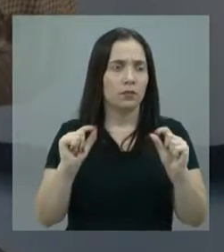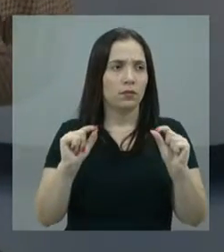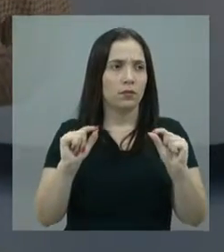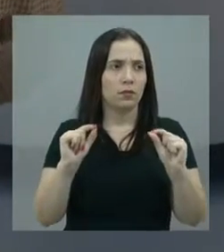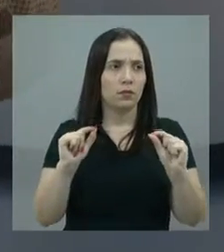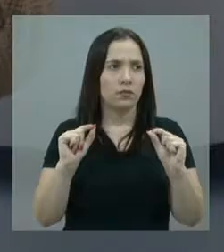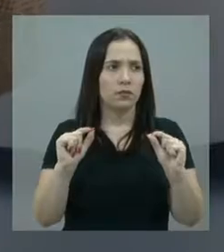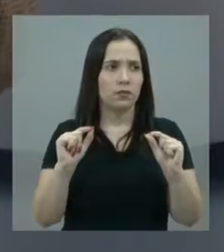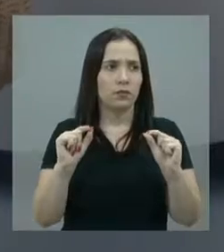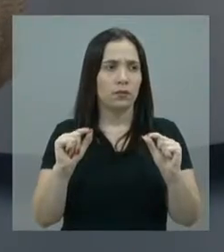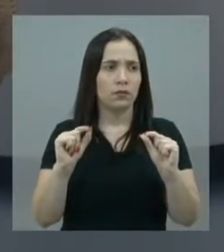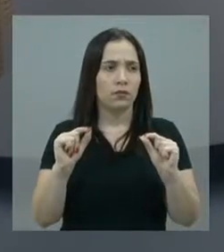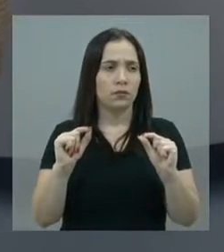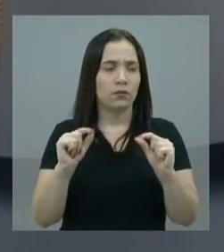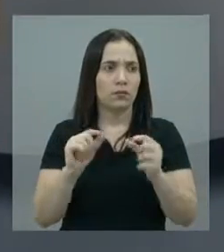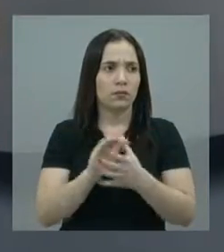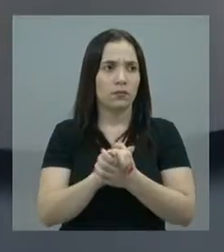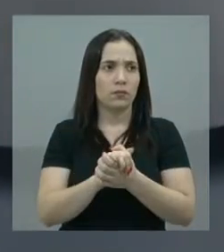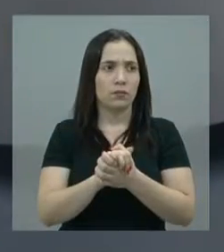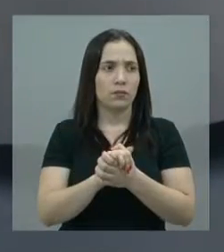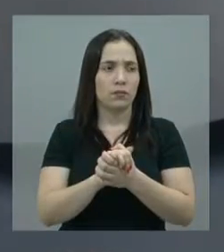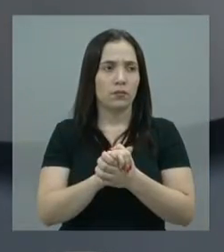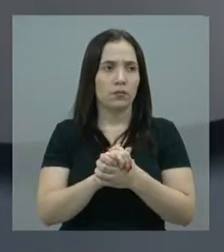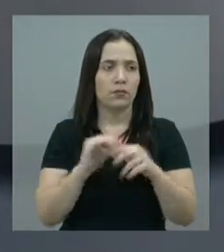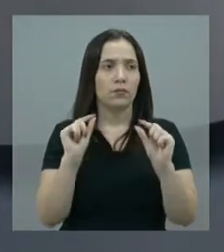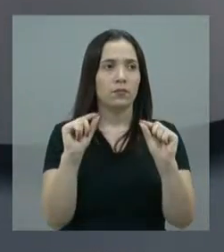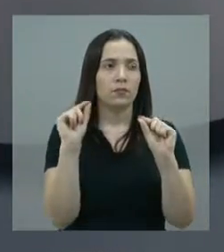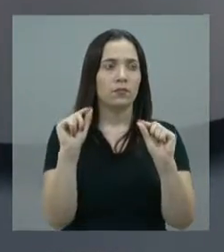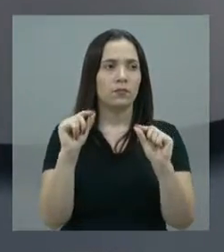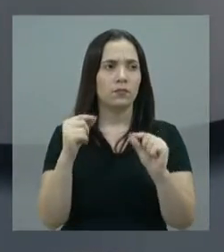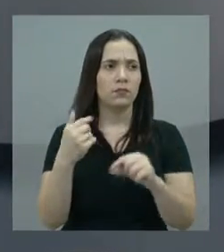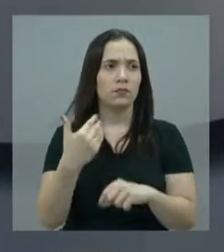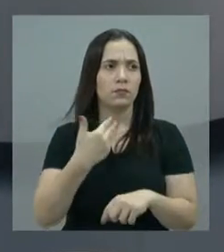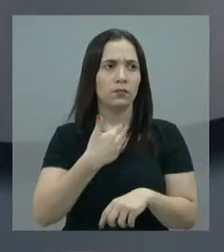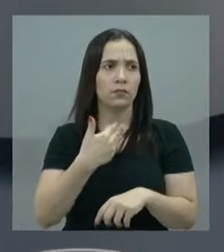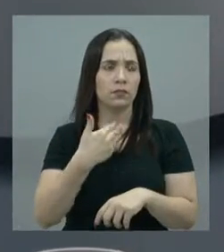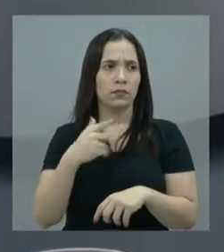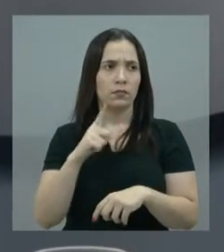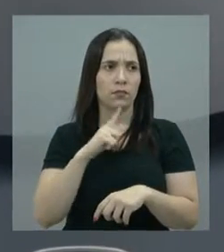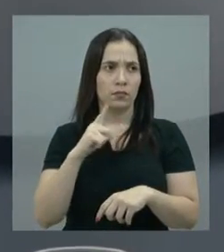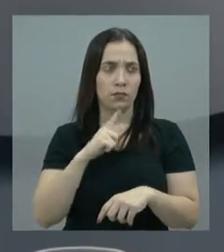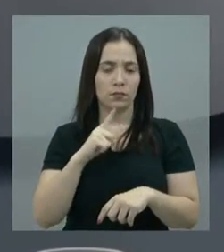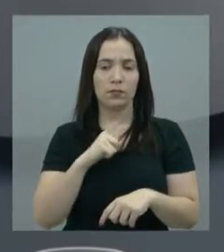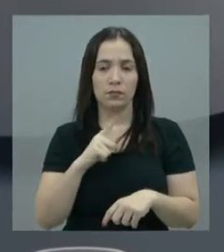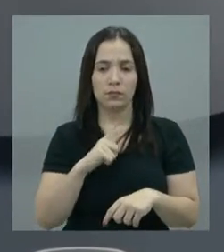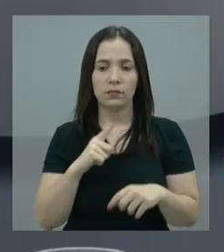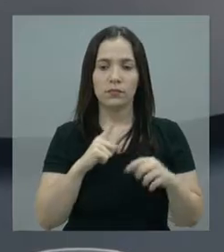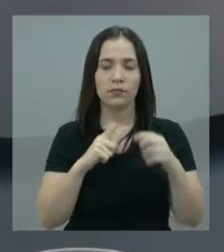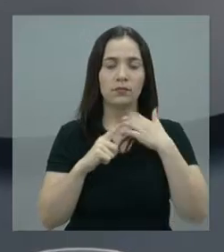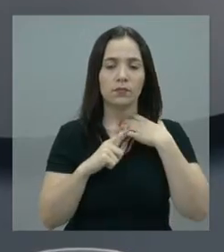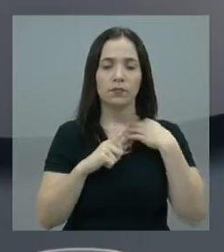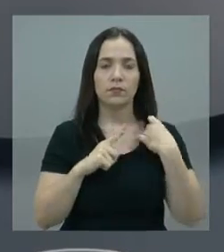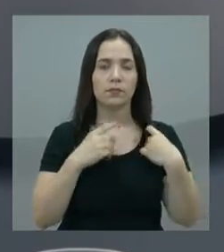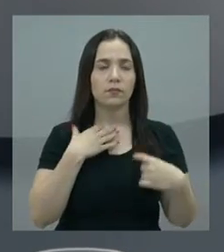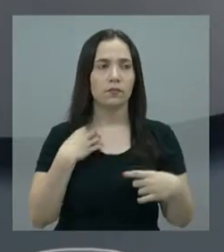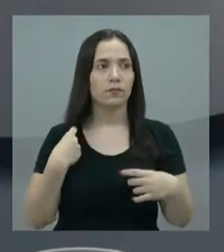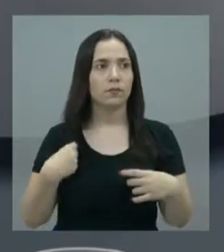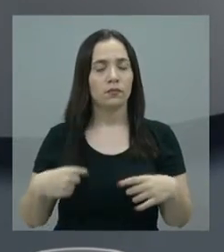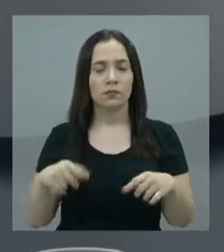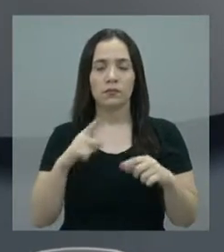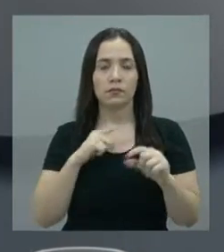do sistema educacional brasileiro, do sistema educacional das unidades da federação e dos